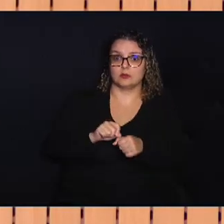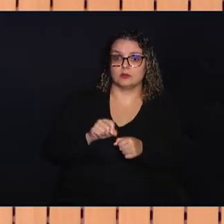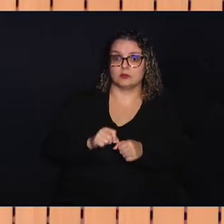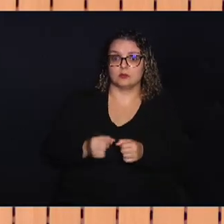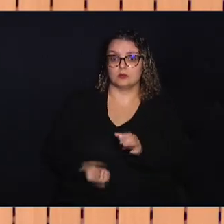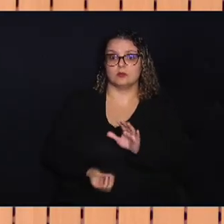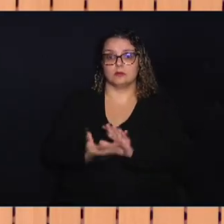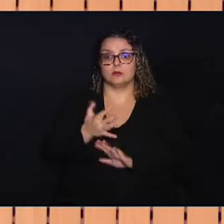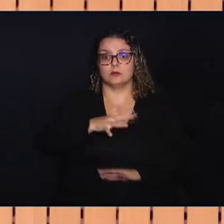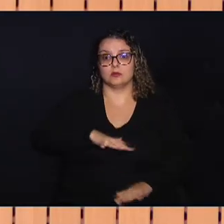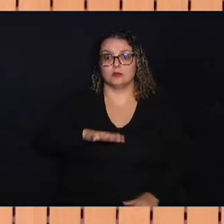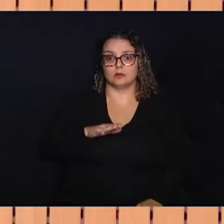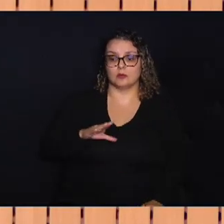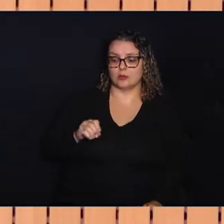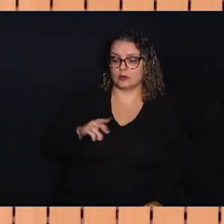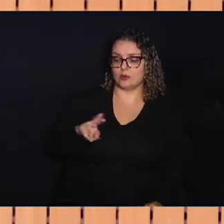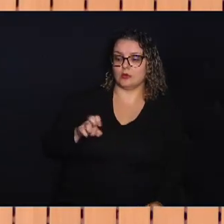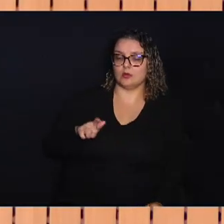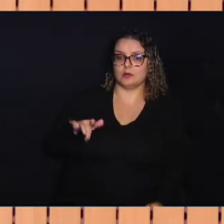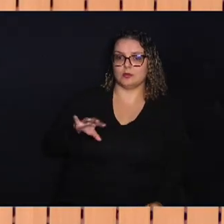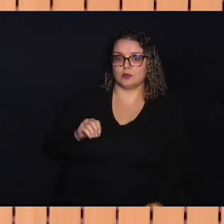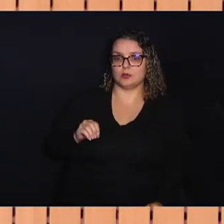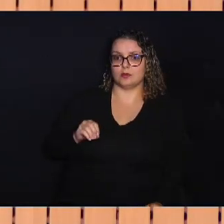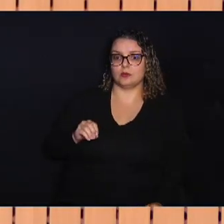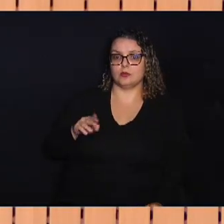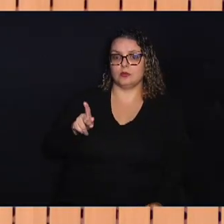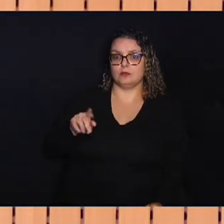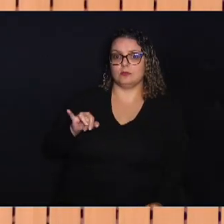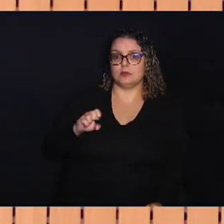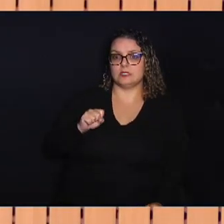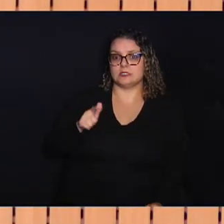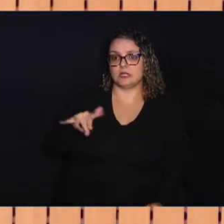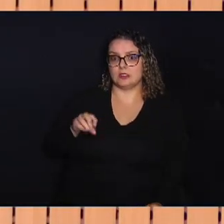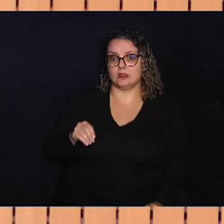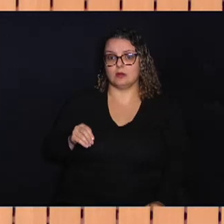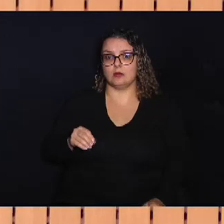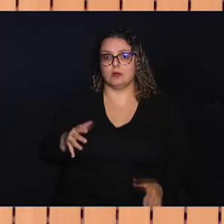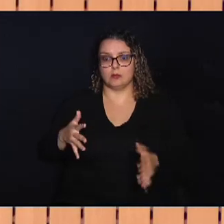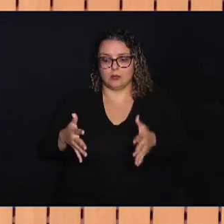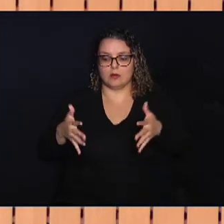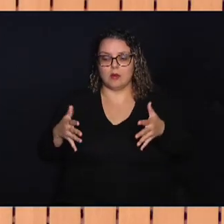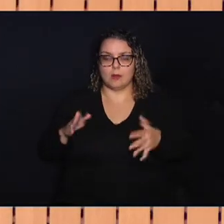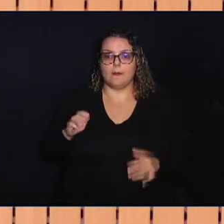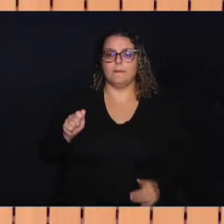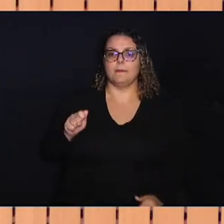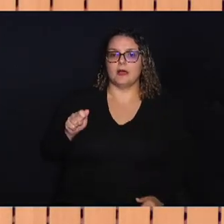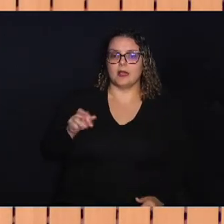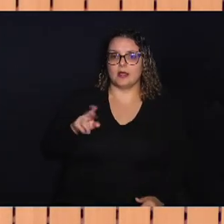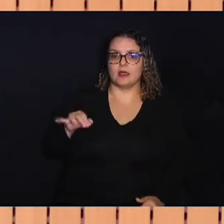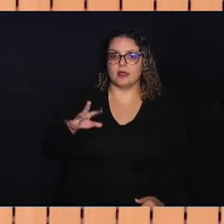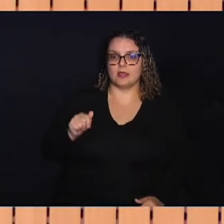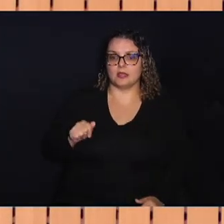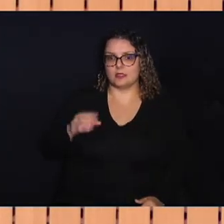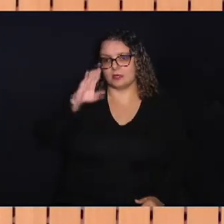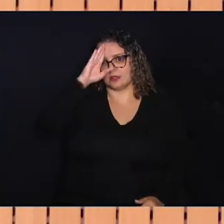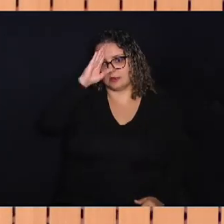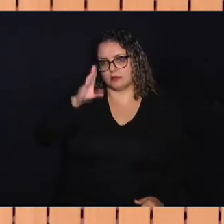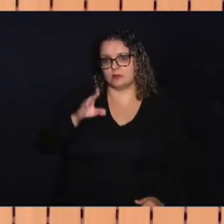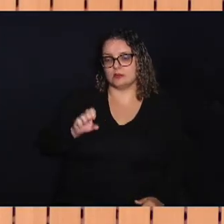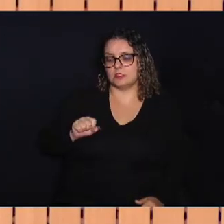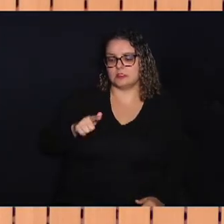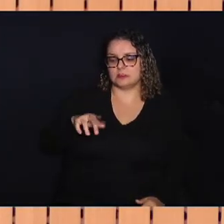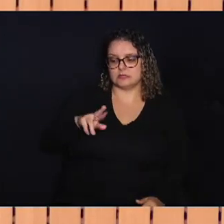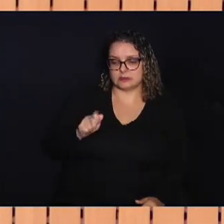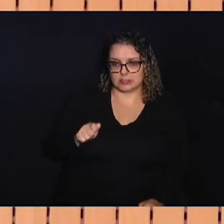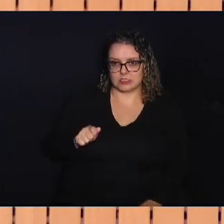ali no córrego do Pissarrão, barreiras de contenção na área, principalmente onde Sara Gabriele perdeu a